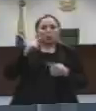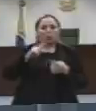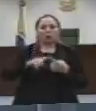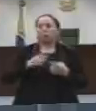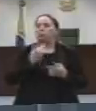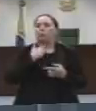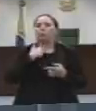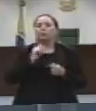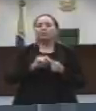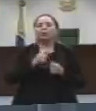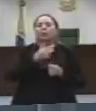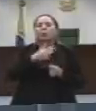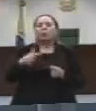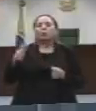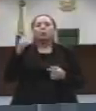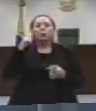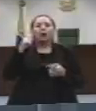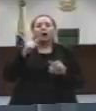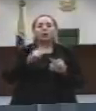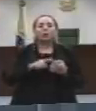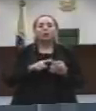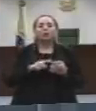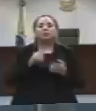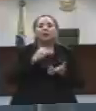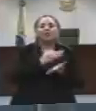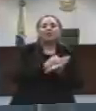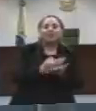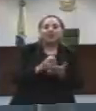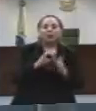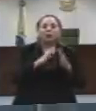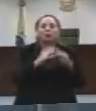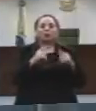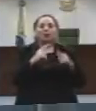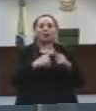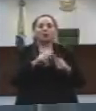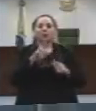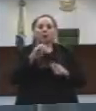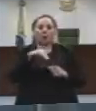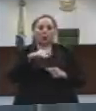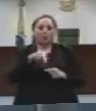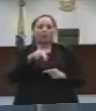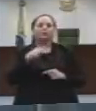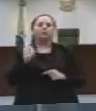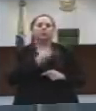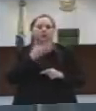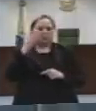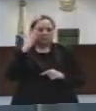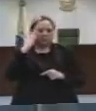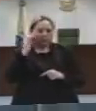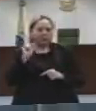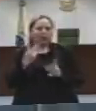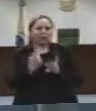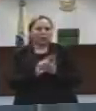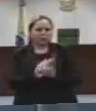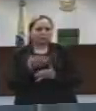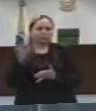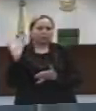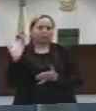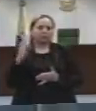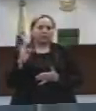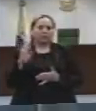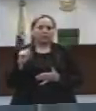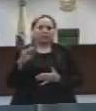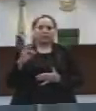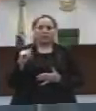Brasil só a igreja romana tem o status de estado e se sabe como ISO foi atingido via história no Tratado de o Papa latrão